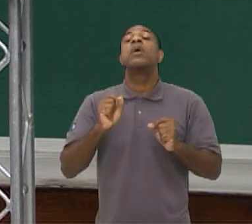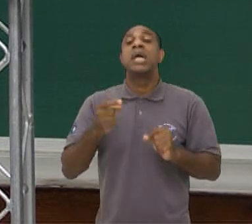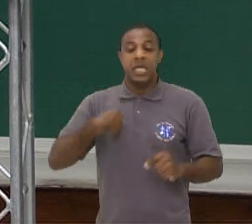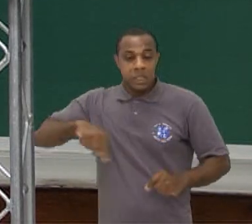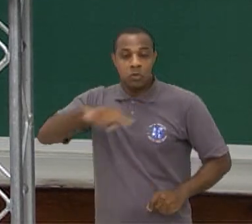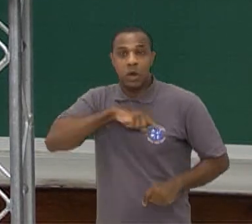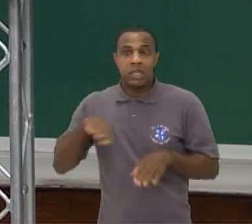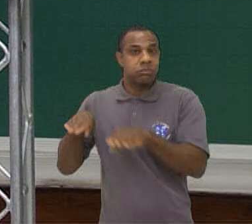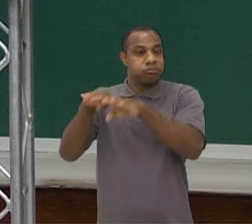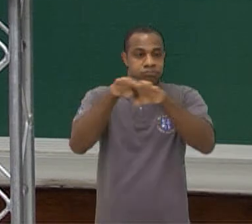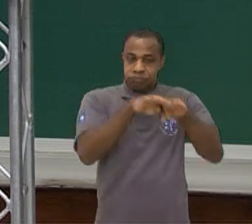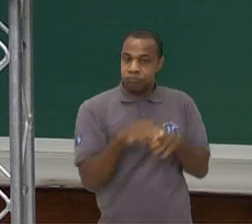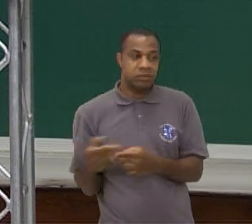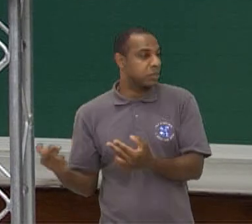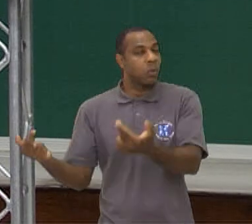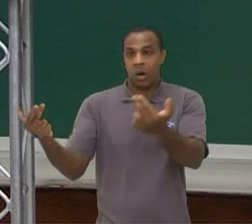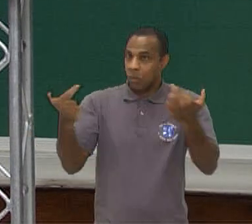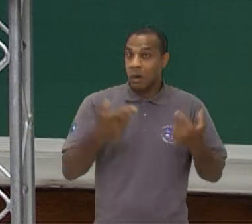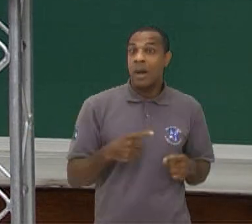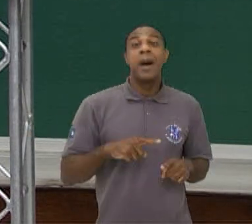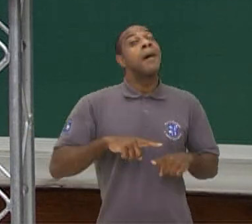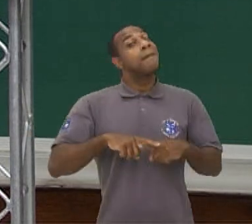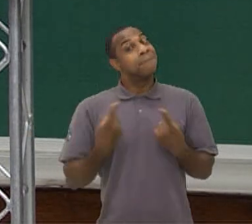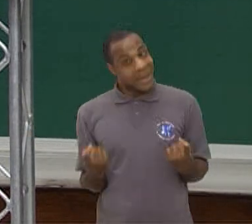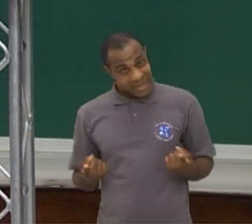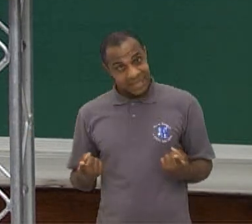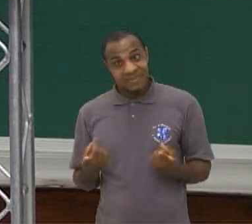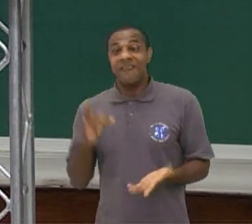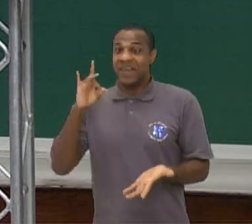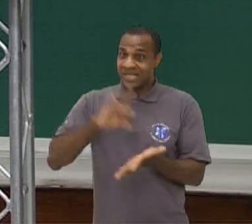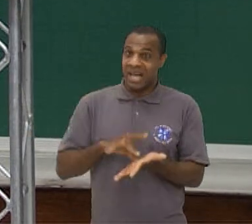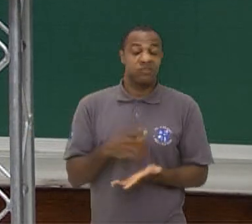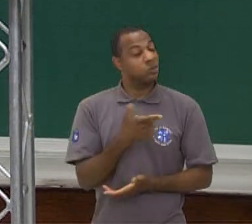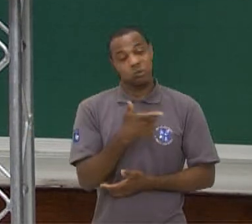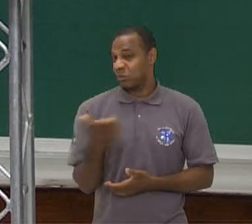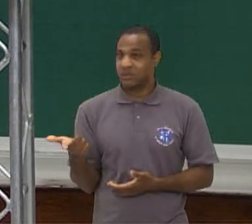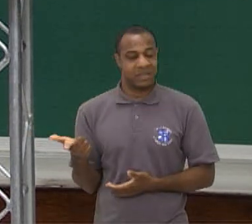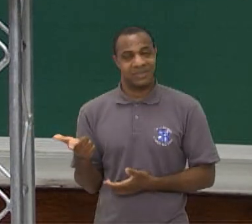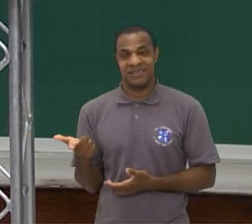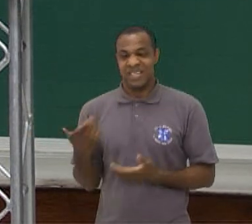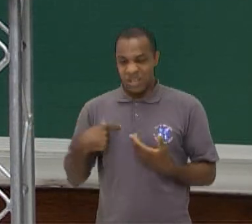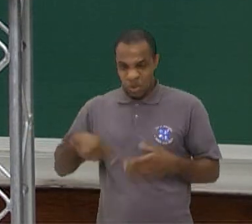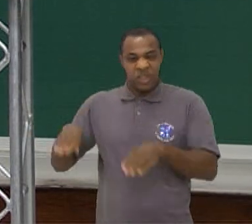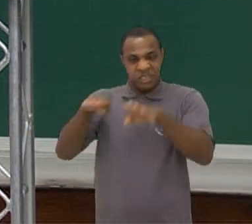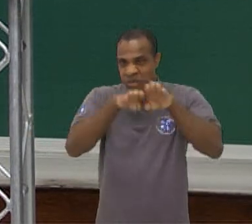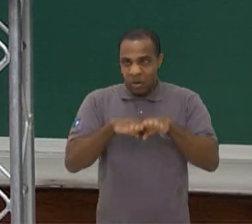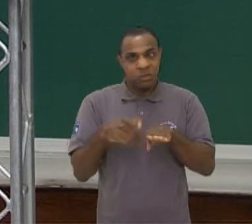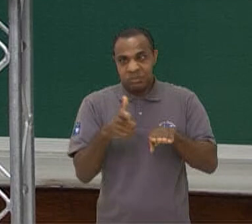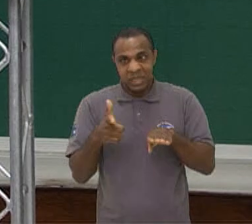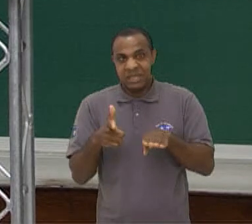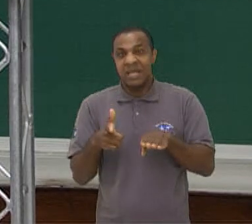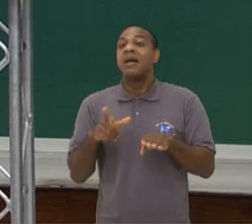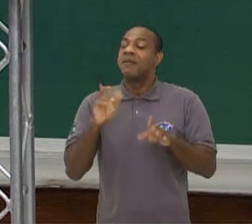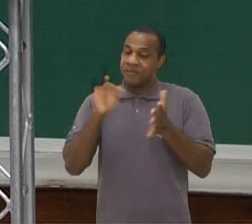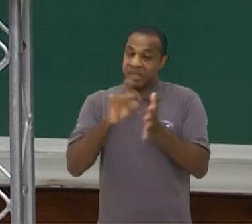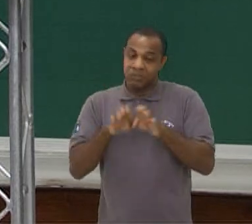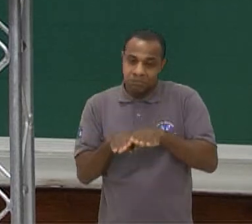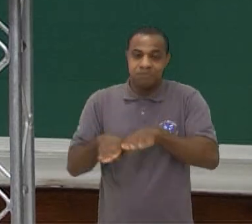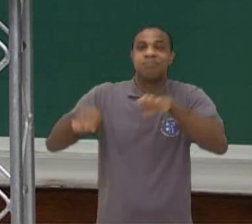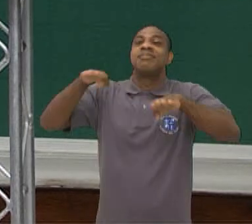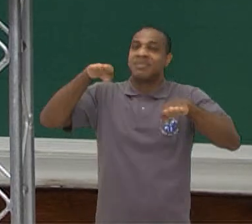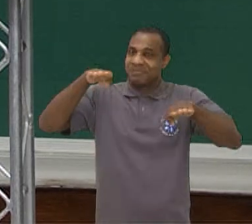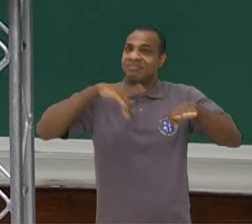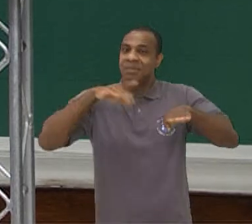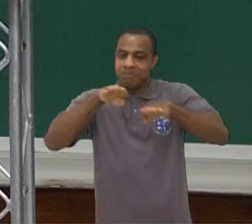tão iguais assim. Então há uma desigualdade estrutural e ela não é exposta, ela está escondida, né? Apesar de